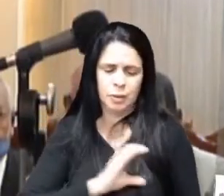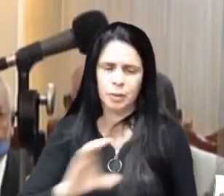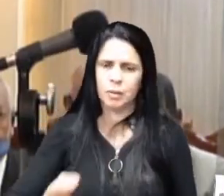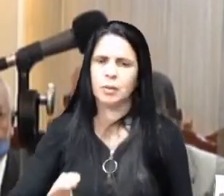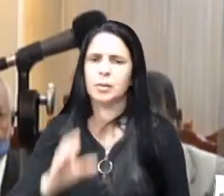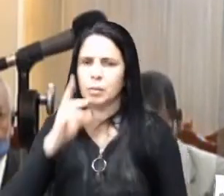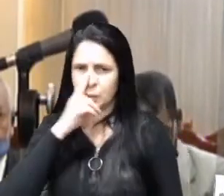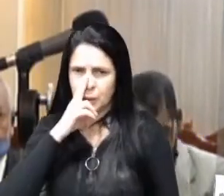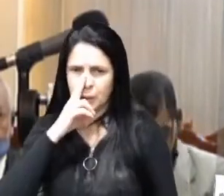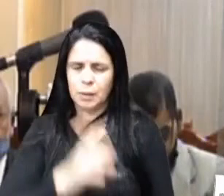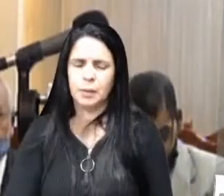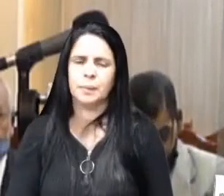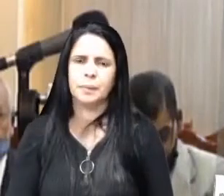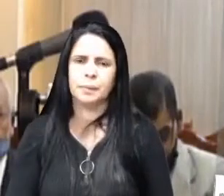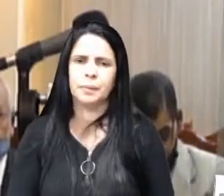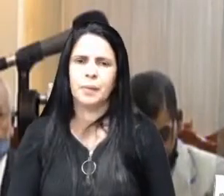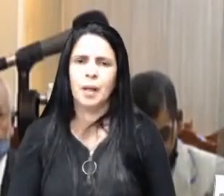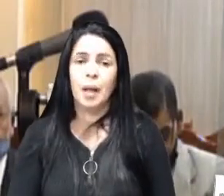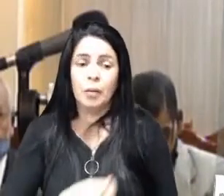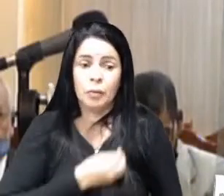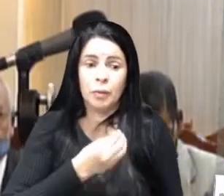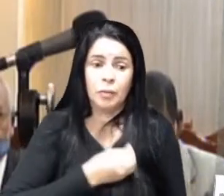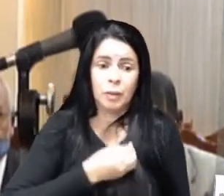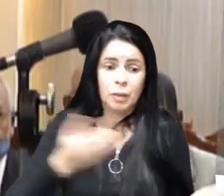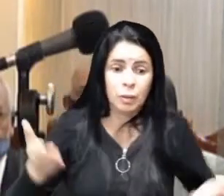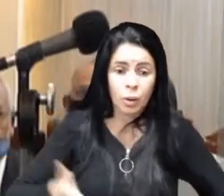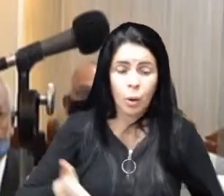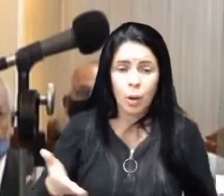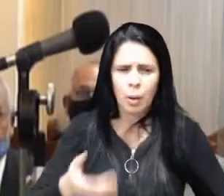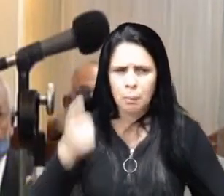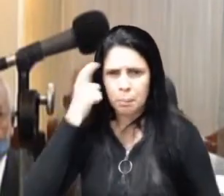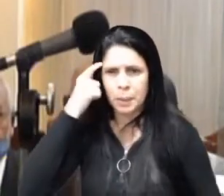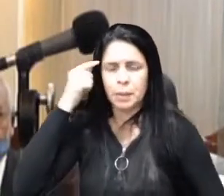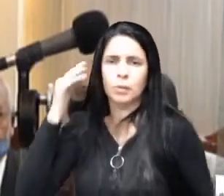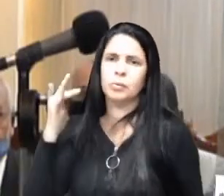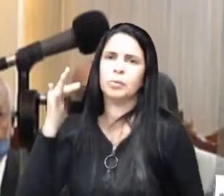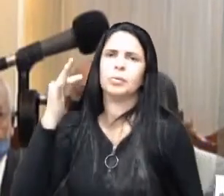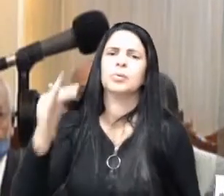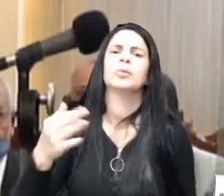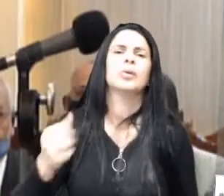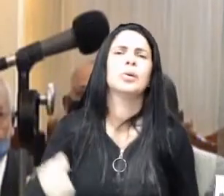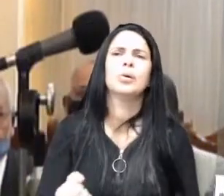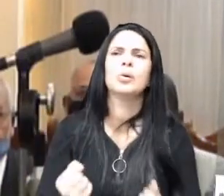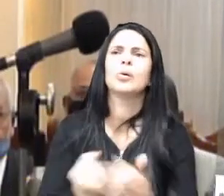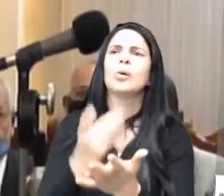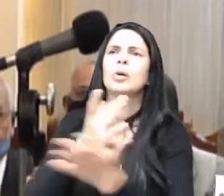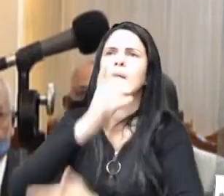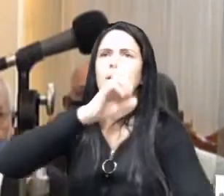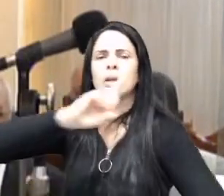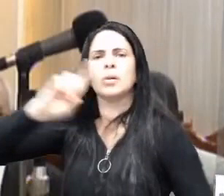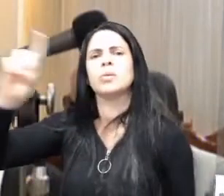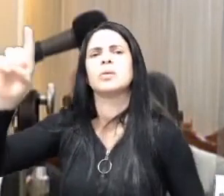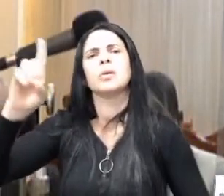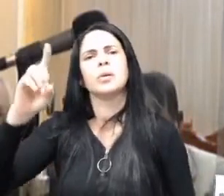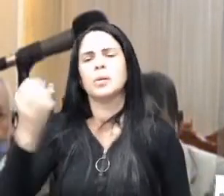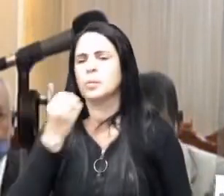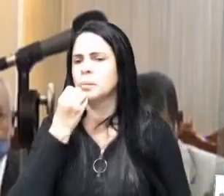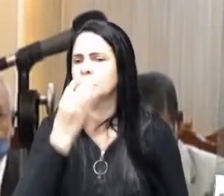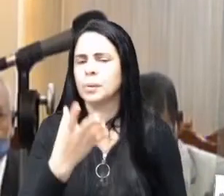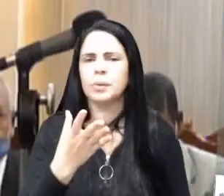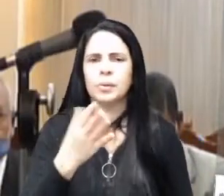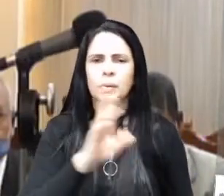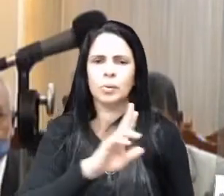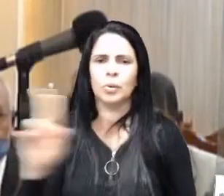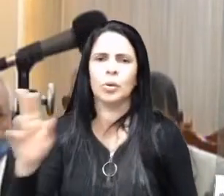na expectativa do futuro. Glória a Deus, bendito seja o nome do Senhor. Então,